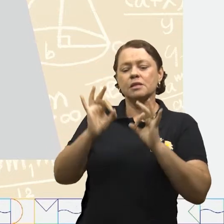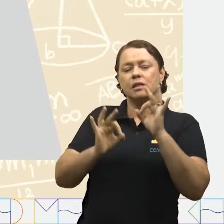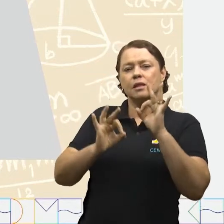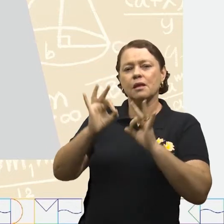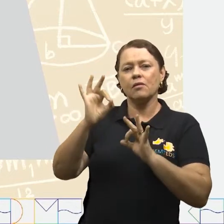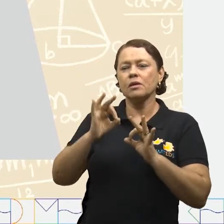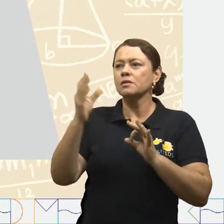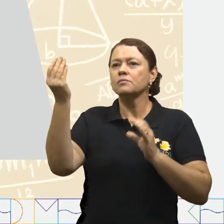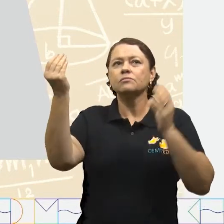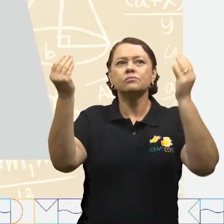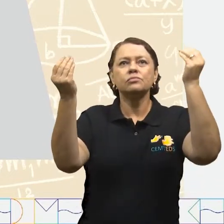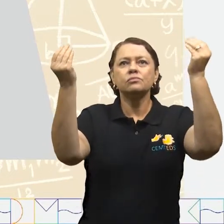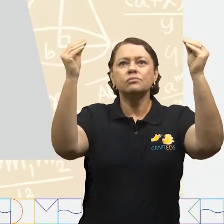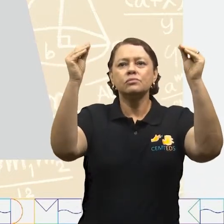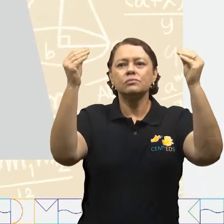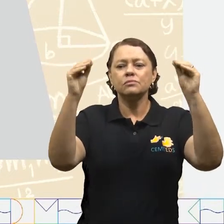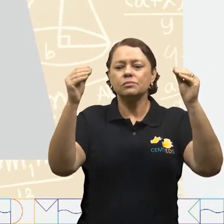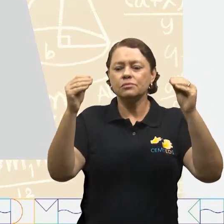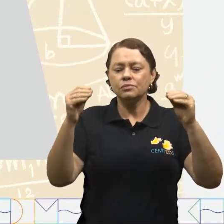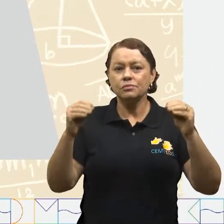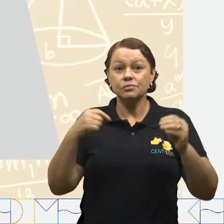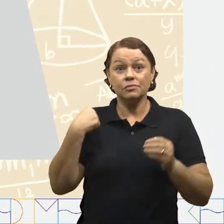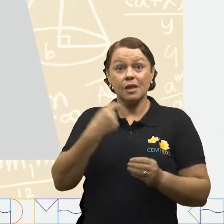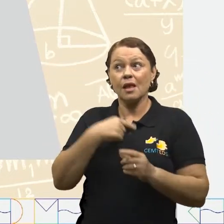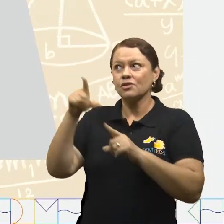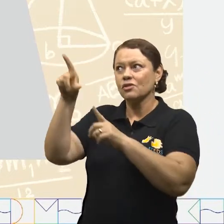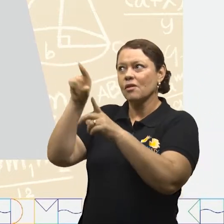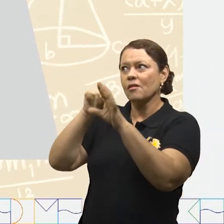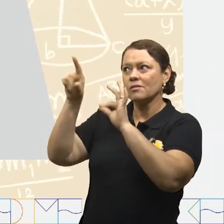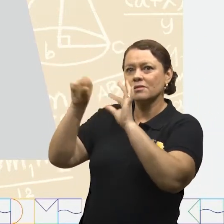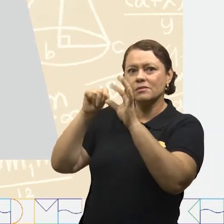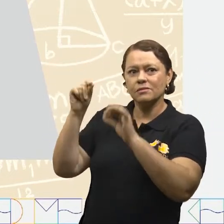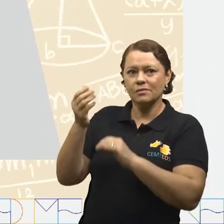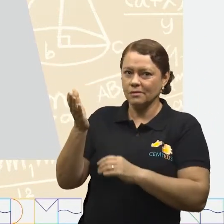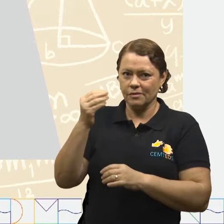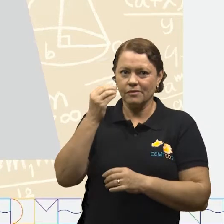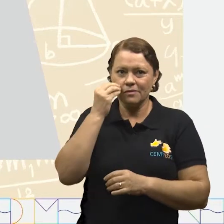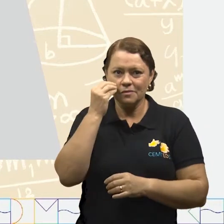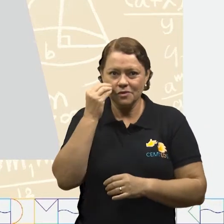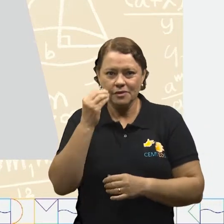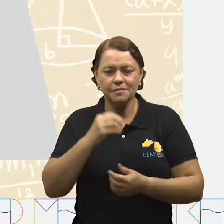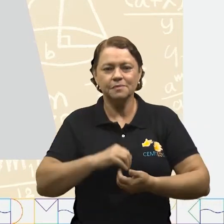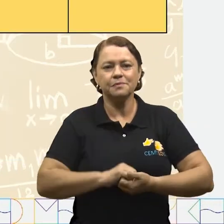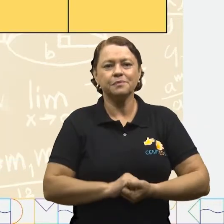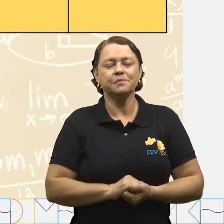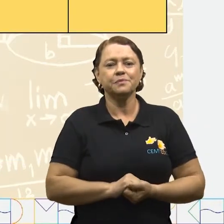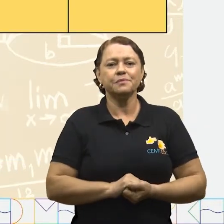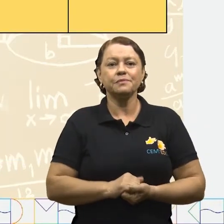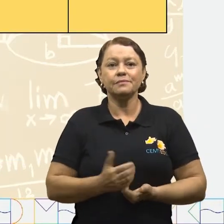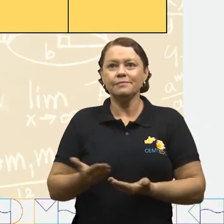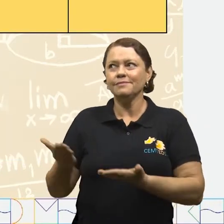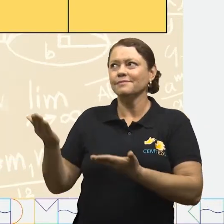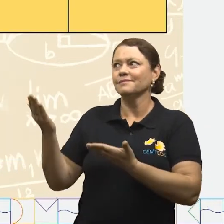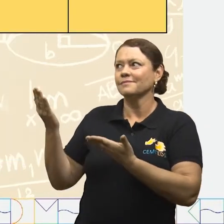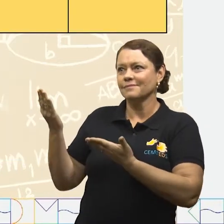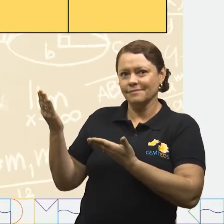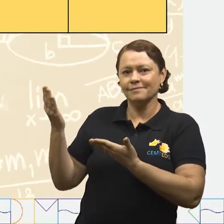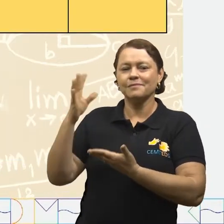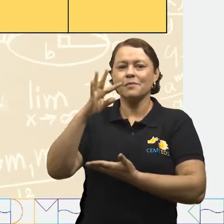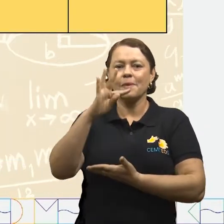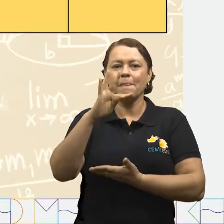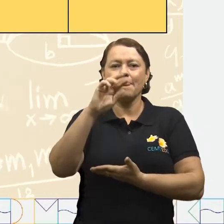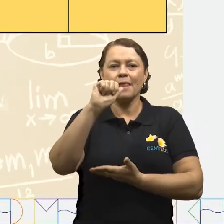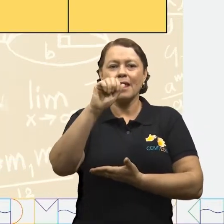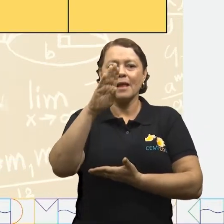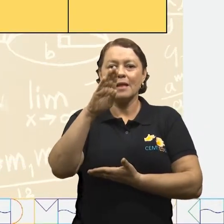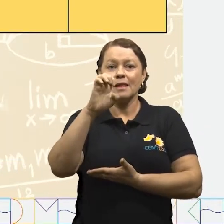distribuição das nossas opções Então vamos lá produzir esta tabela o primeiro nós